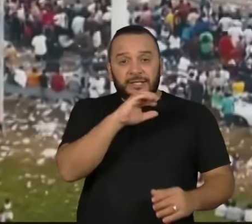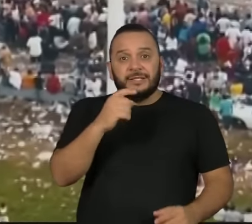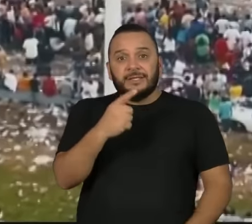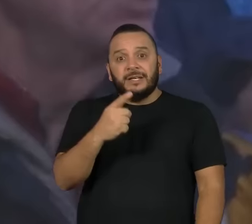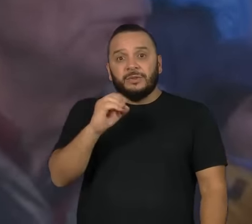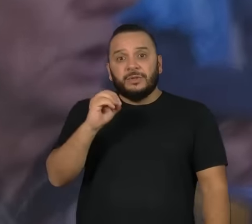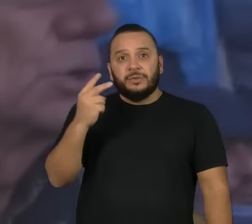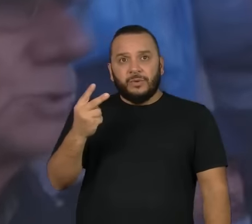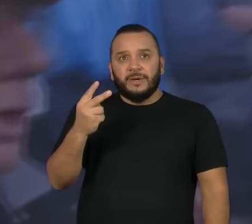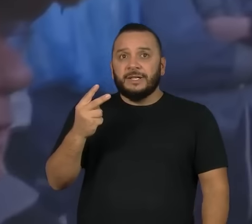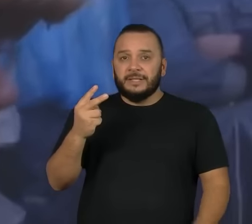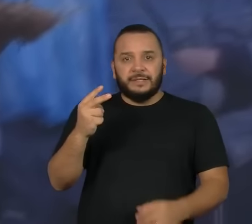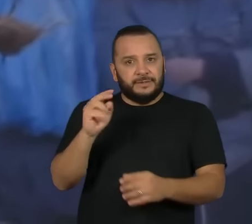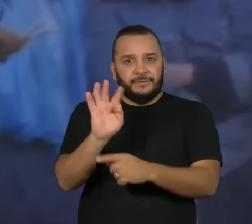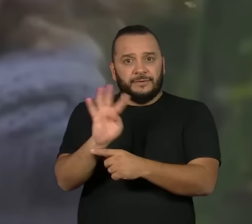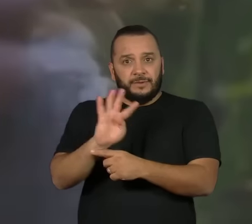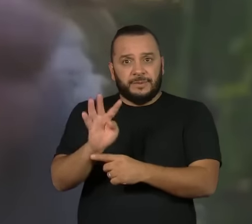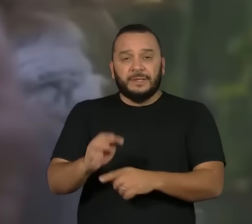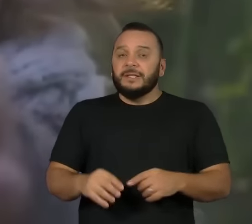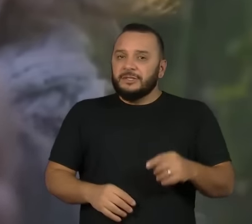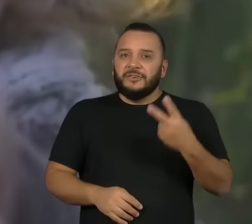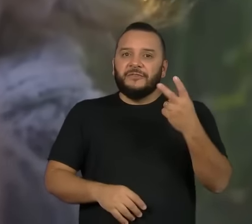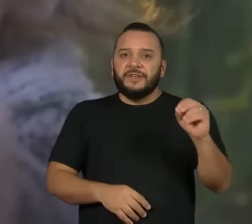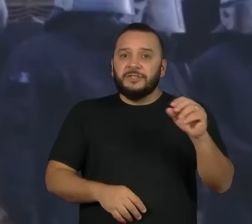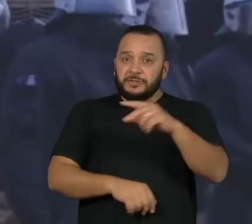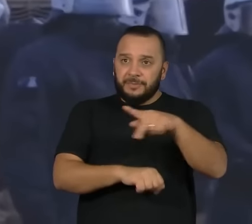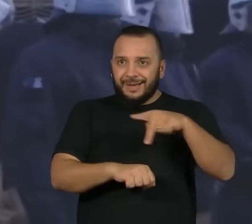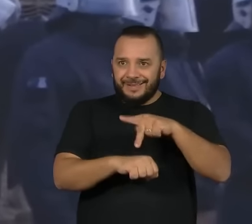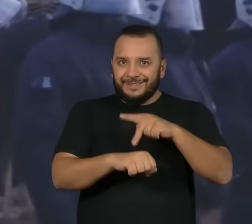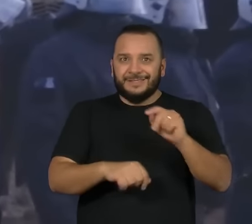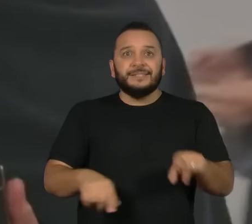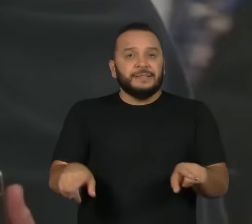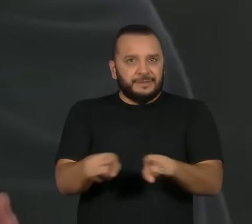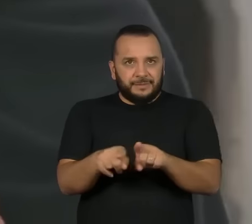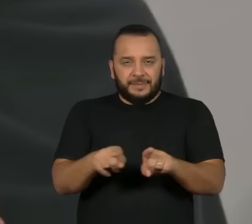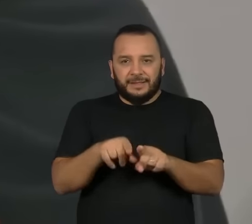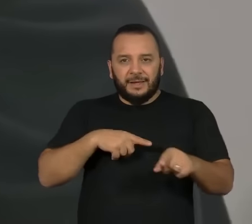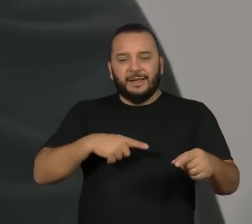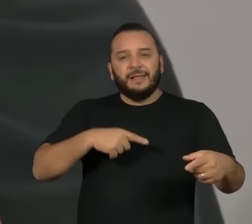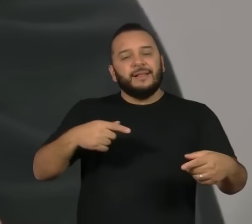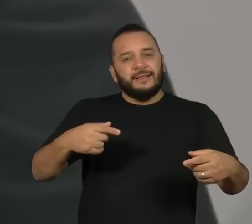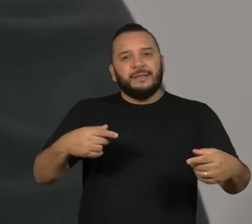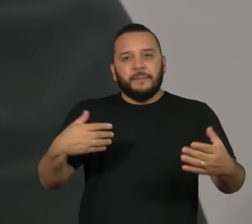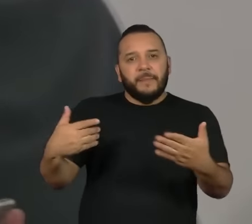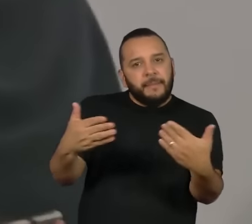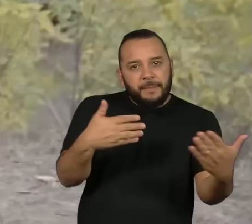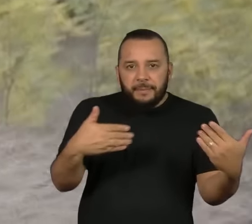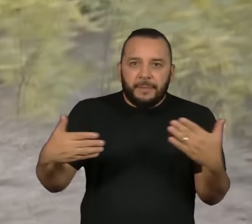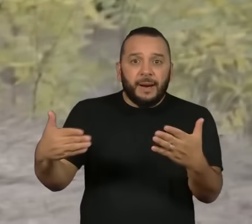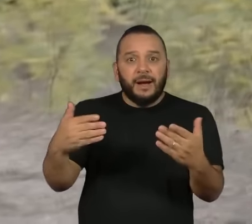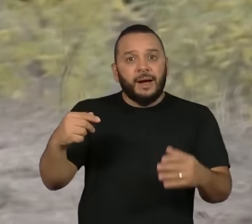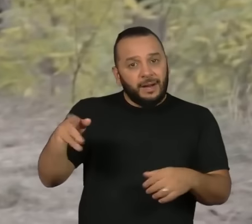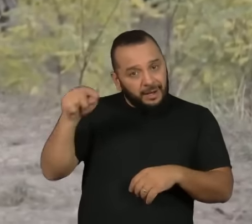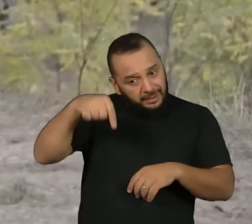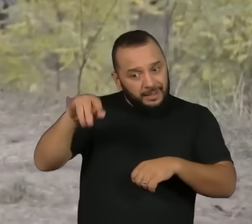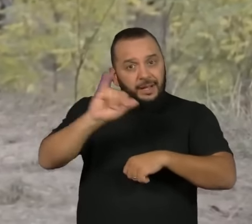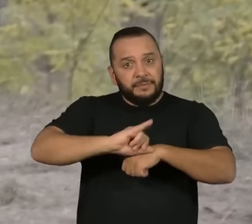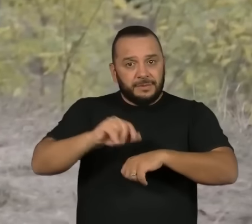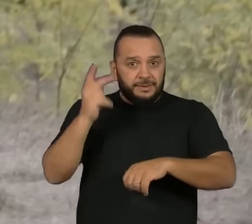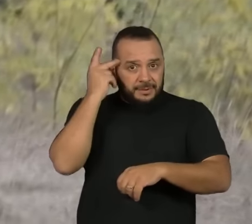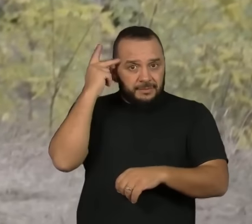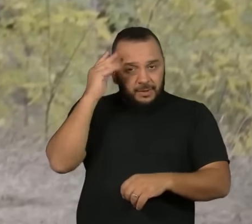filmes de mais de 20 países. Também há debates com realizadores. Na capital paulista, ela é gratuita e vai